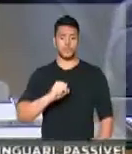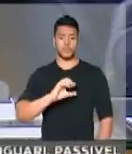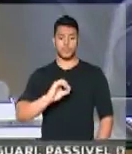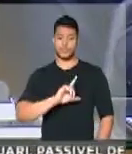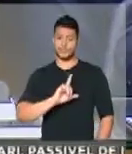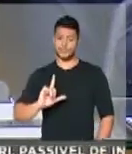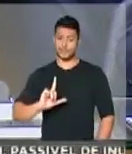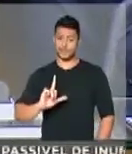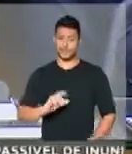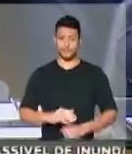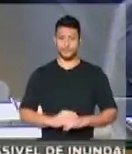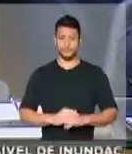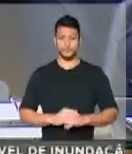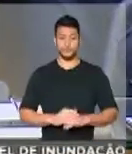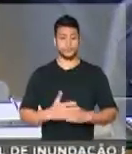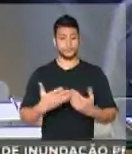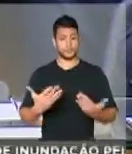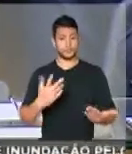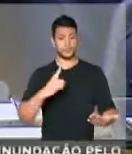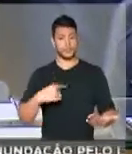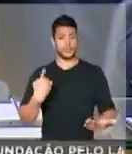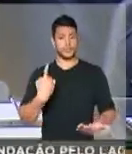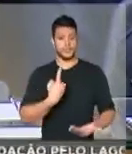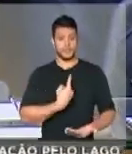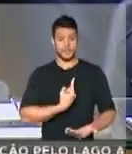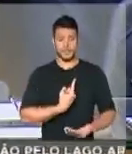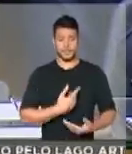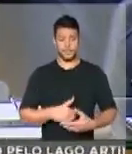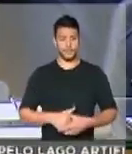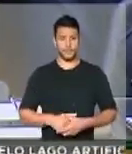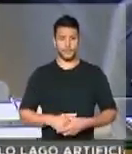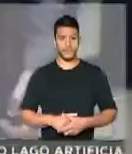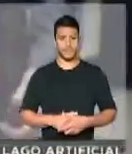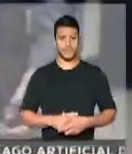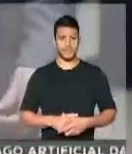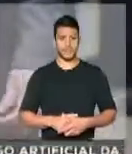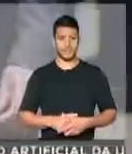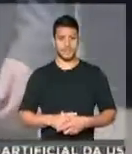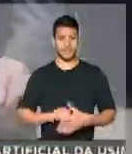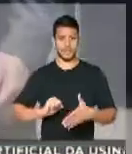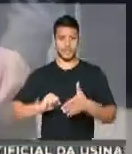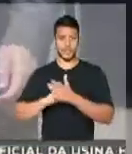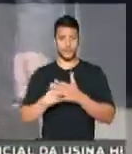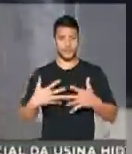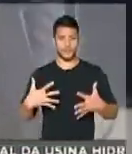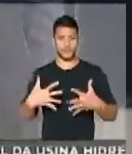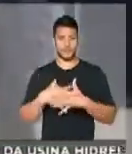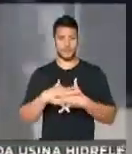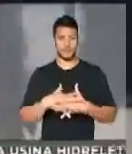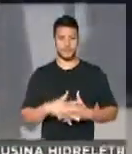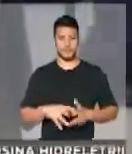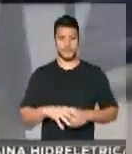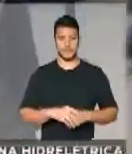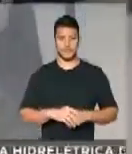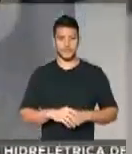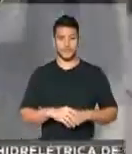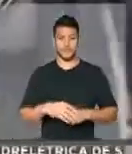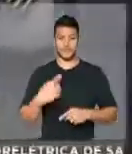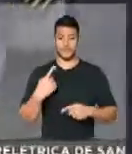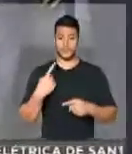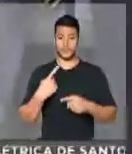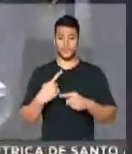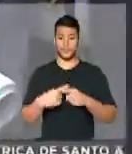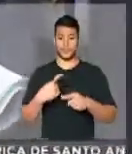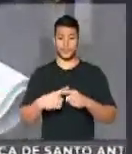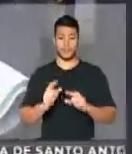Obrigada, deputada Soraya. O PSOL está em obstrução. E o PSOL está em obstrução porque a situação política